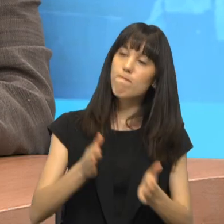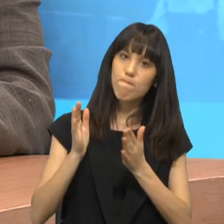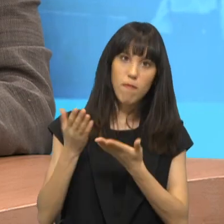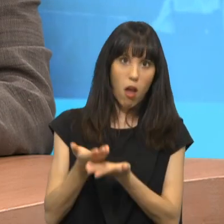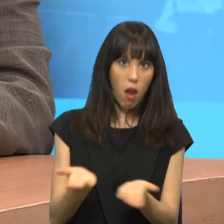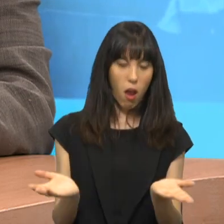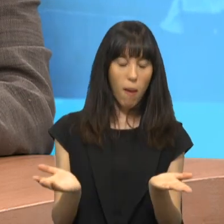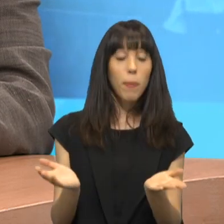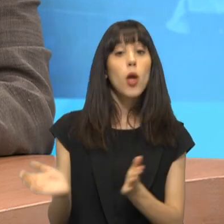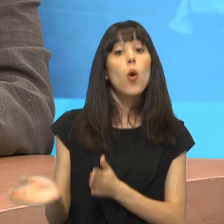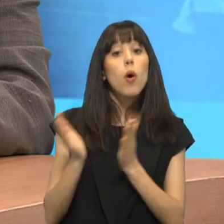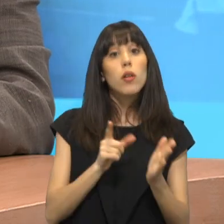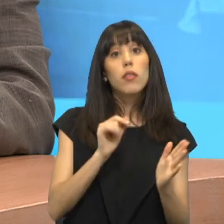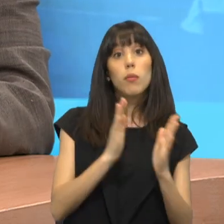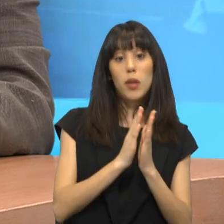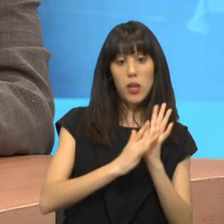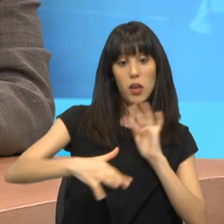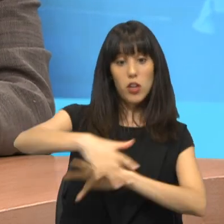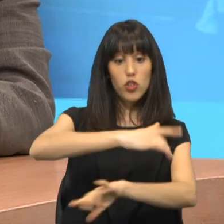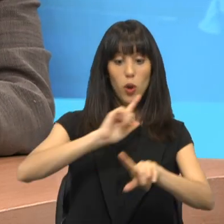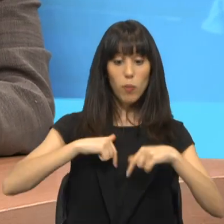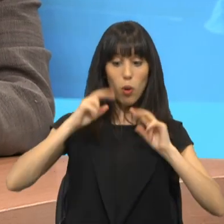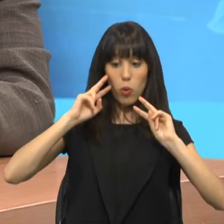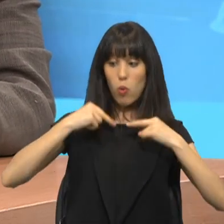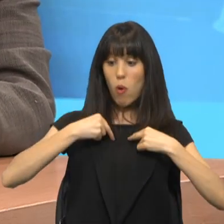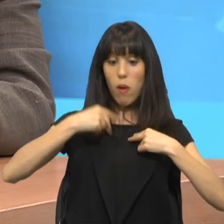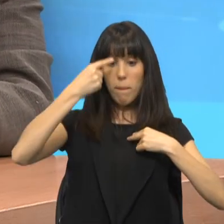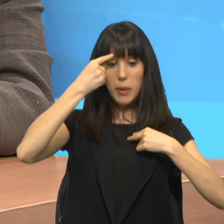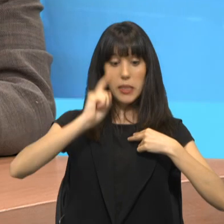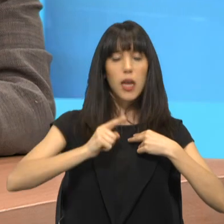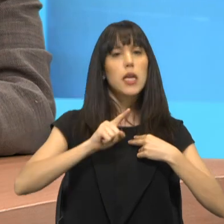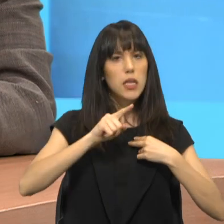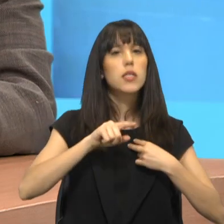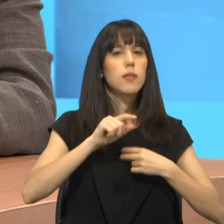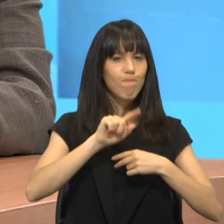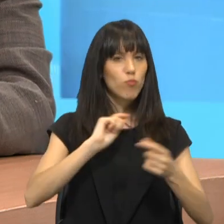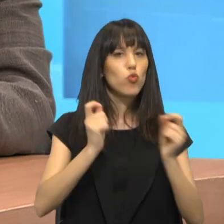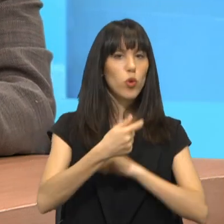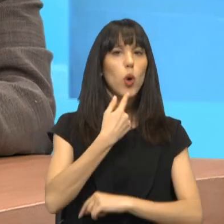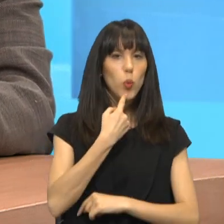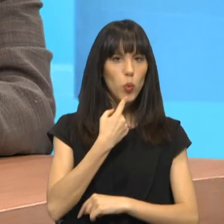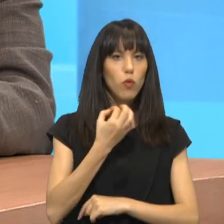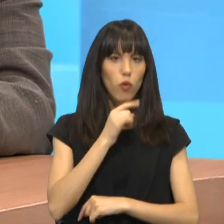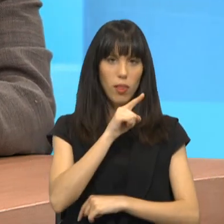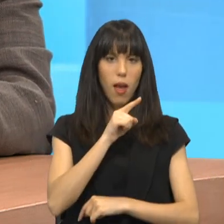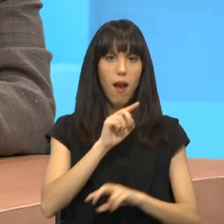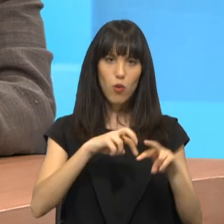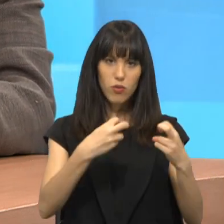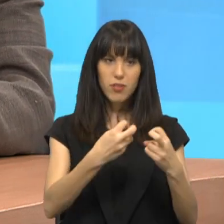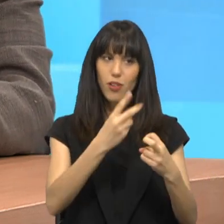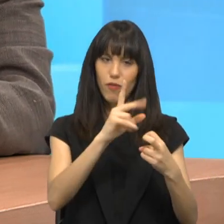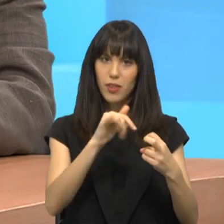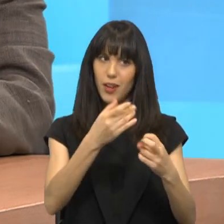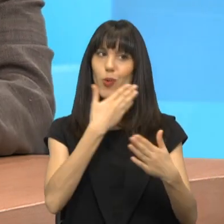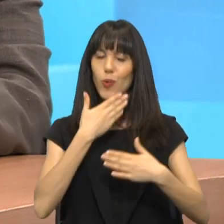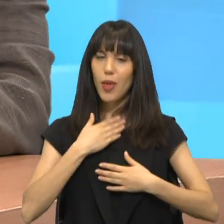Igreja que se vê a si própria, e essa é talvez uma das grandes mudanças do Concílio, como